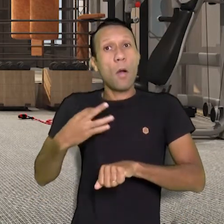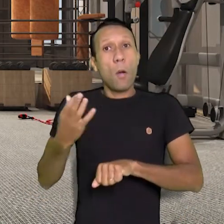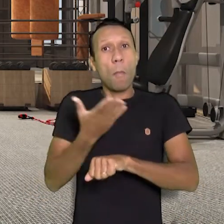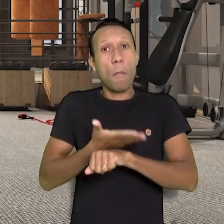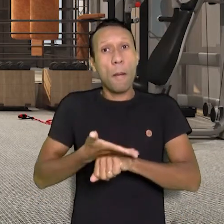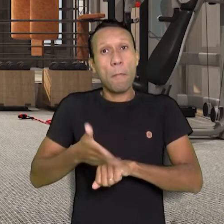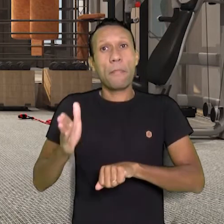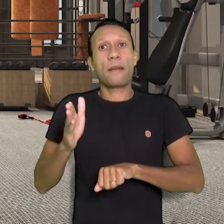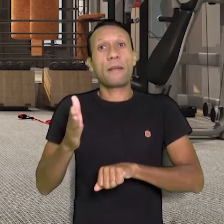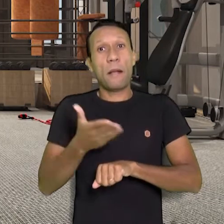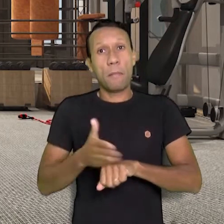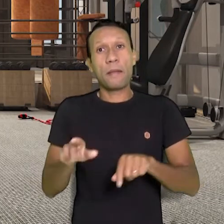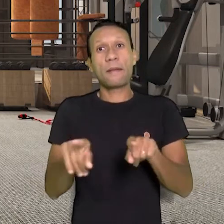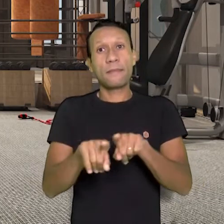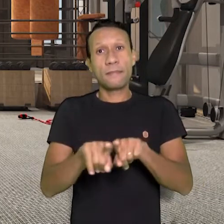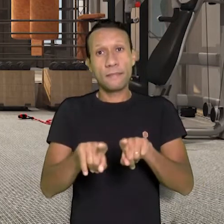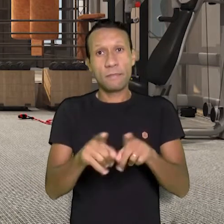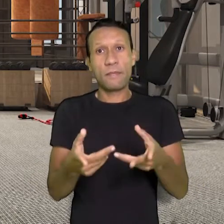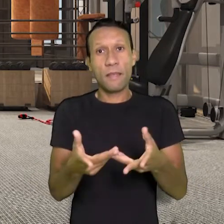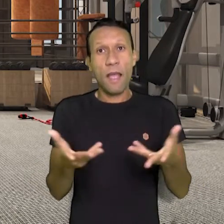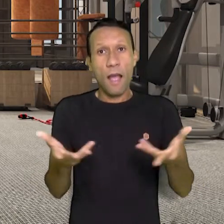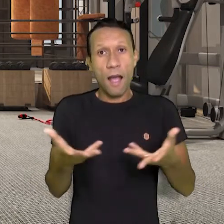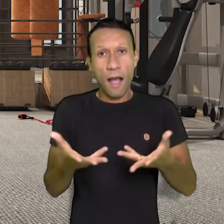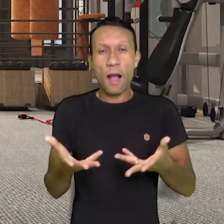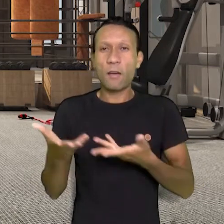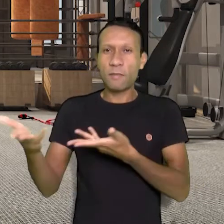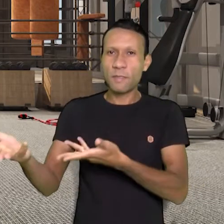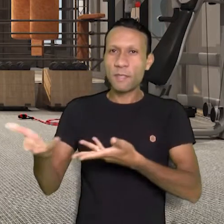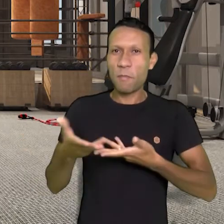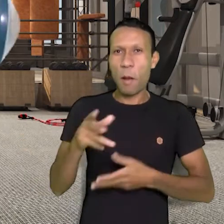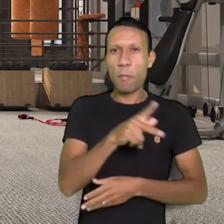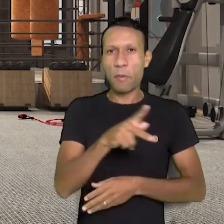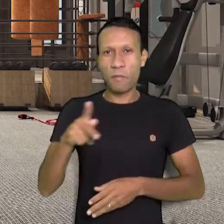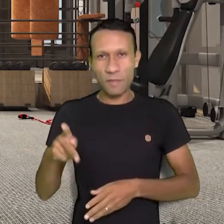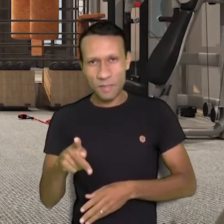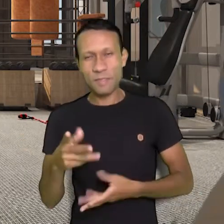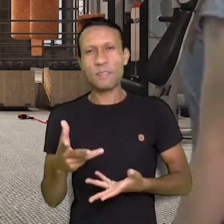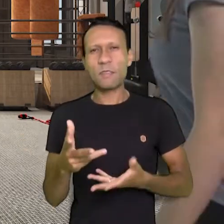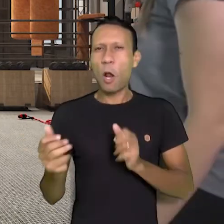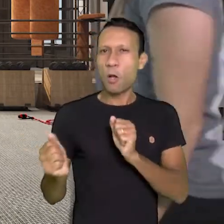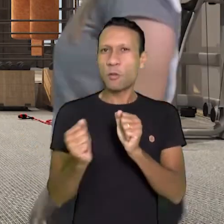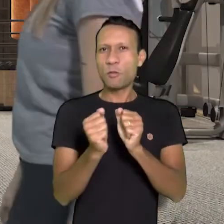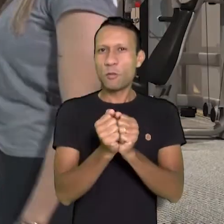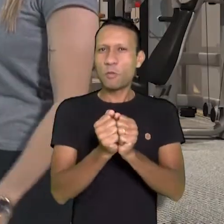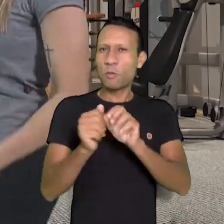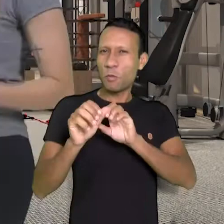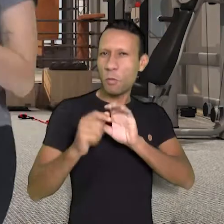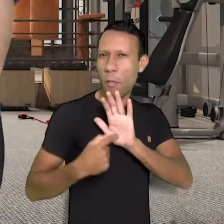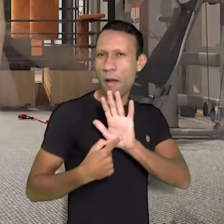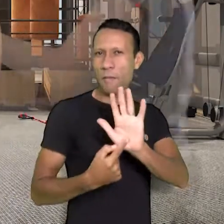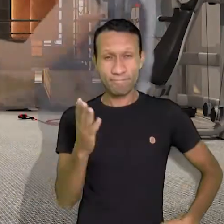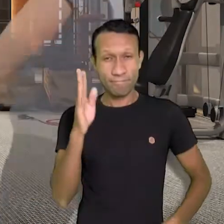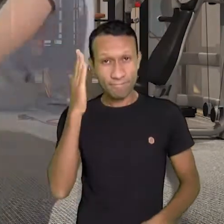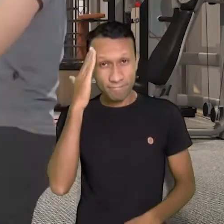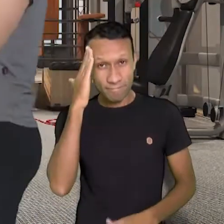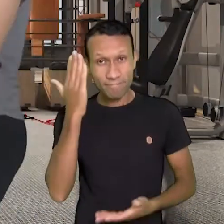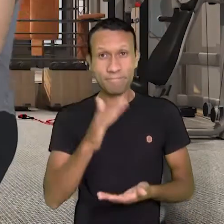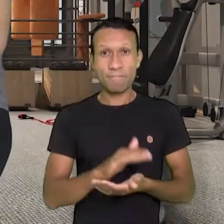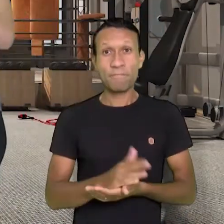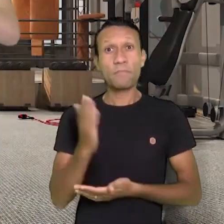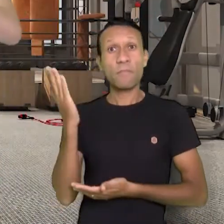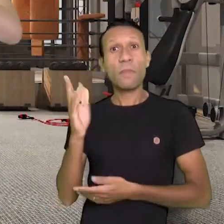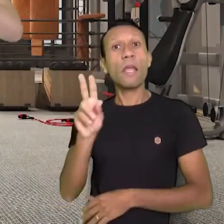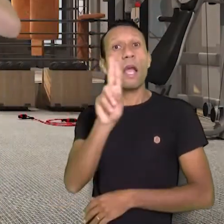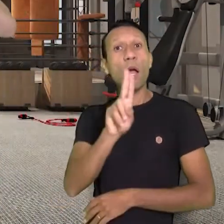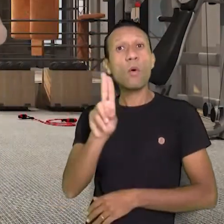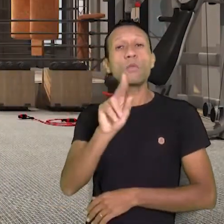e luvas brancas também então agora eu vou convidar a professora jéssica para fazer espada junto com a gente da esgrima certo ó